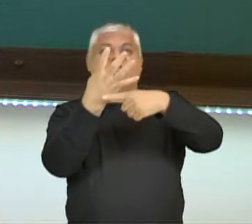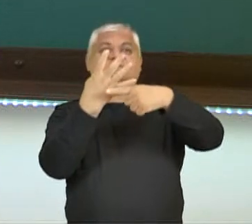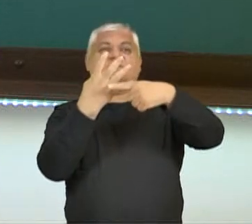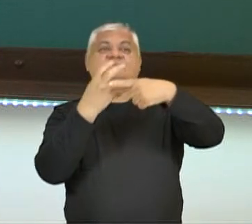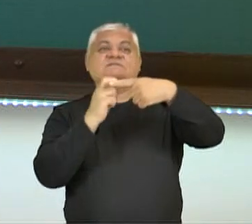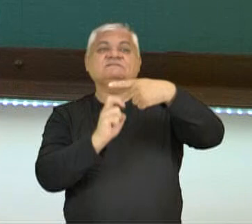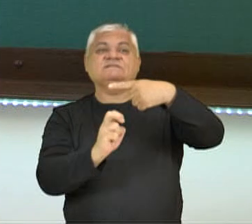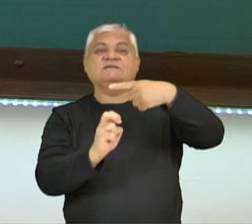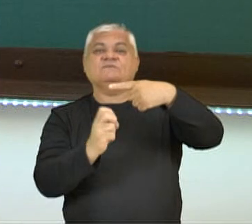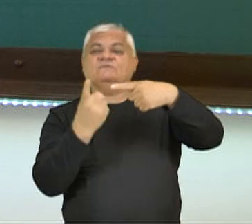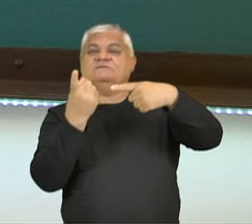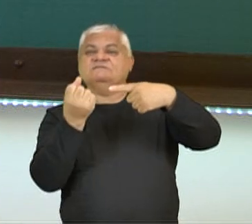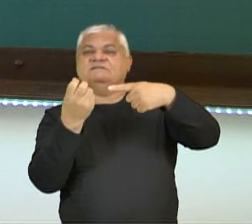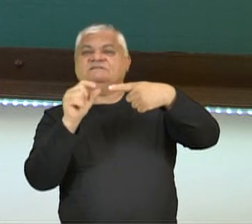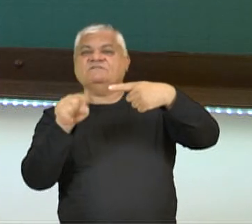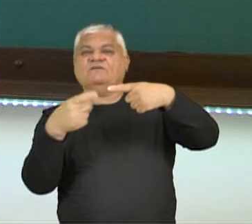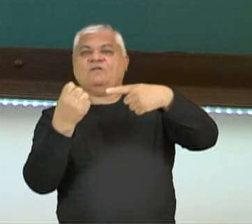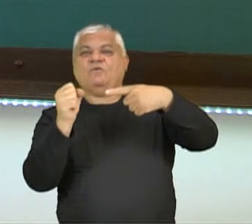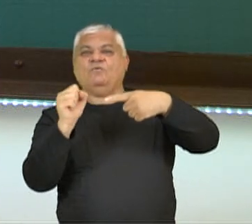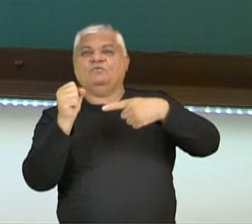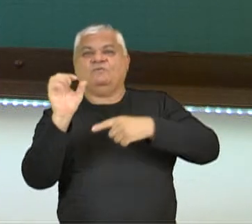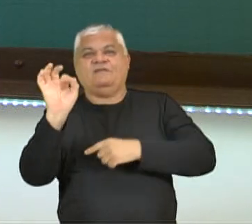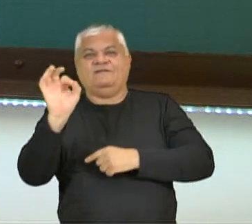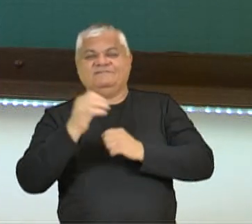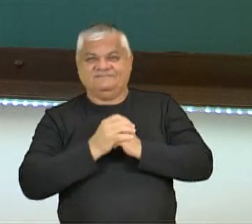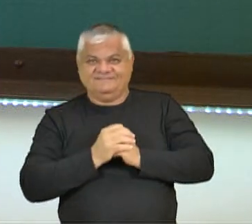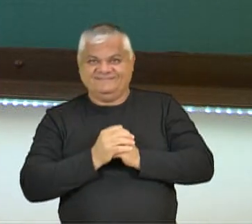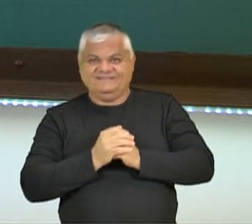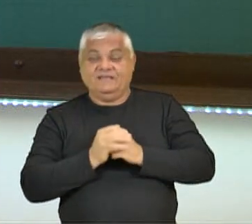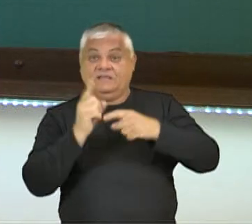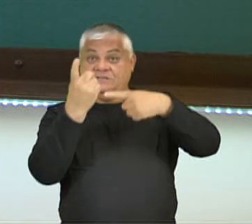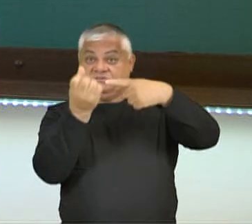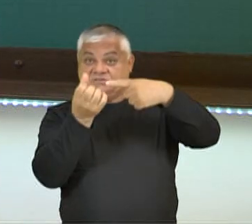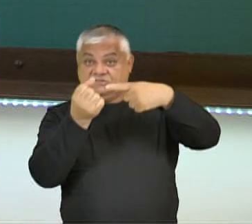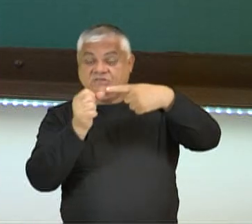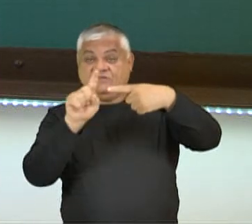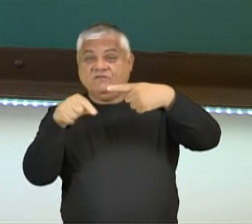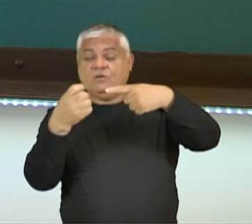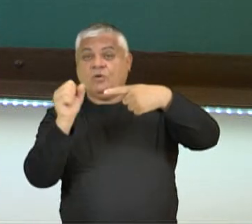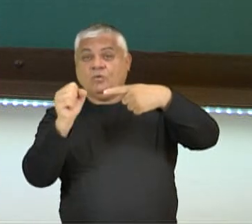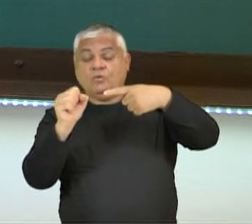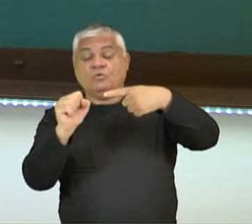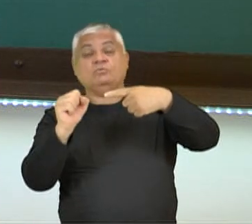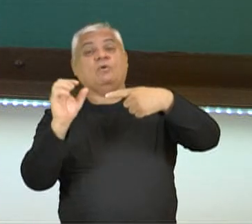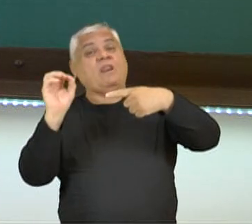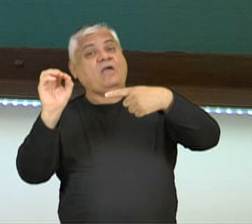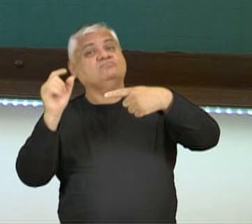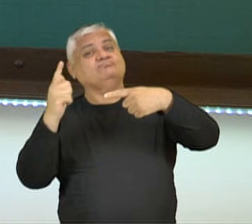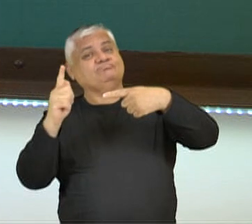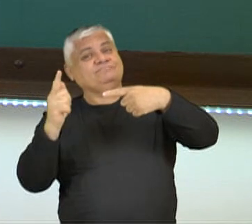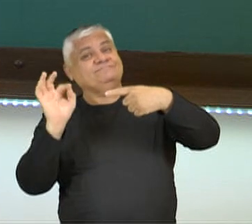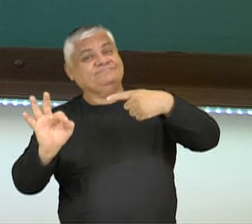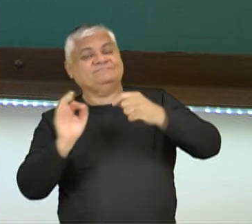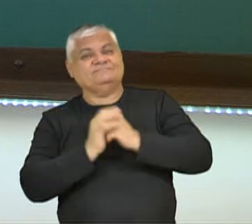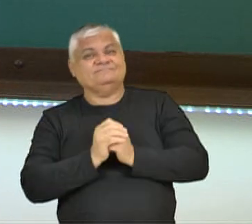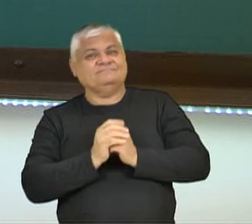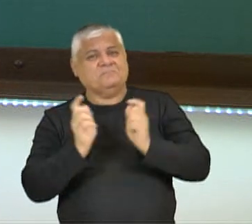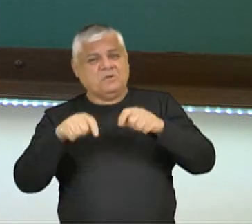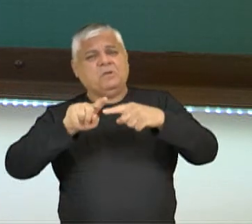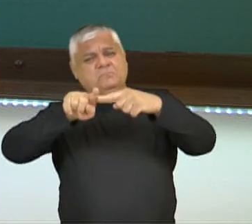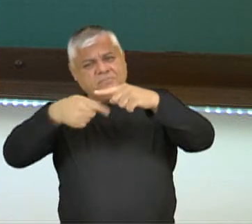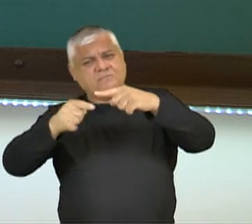meu x vale 16,8 graus. Pode dar um número decimal? Claro que pode, gente, sem problema